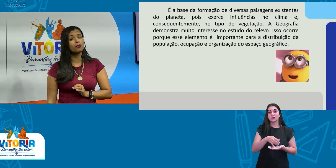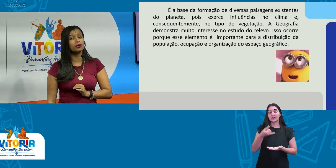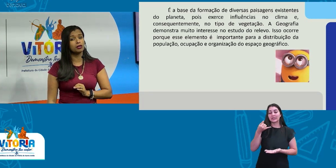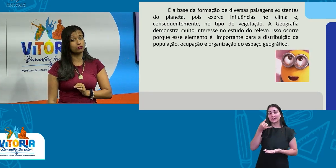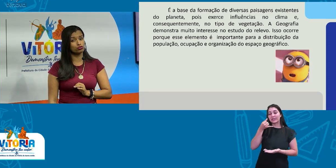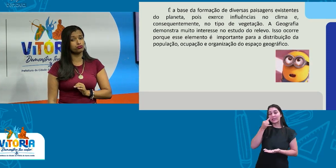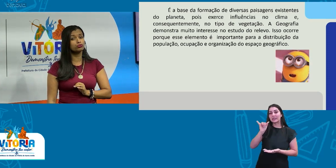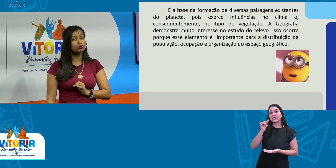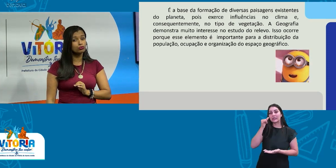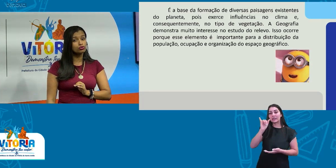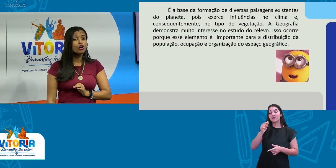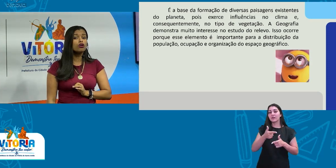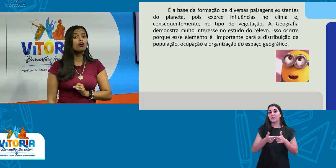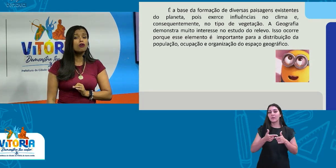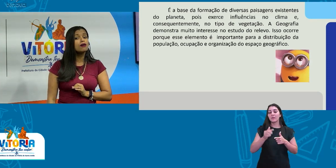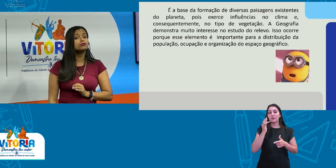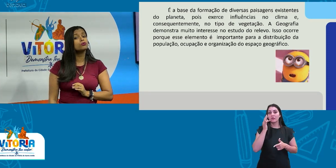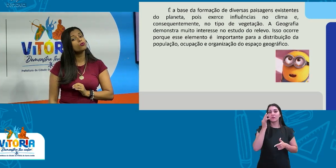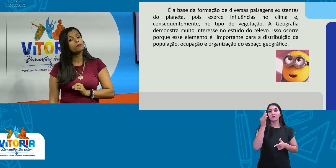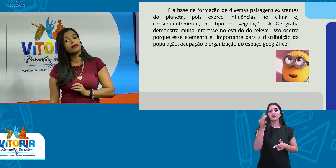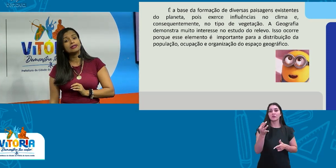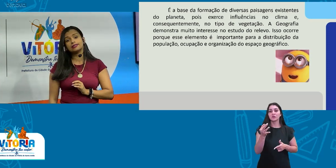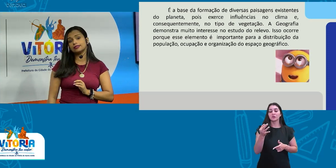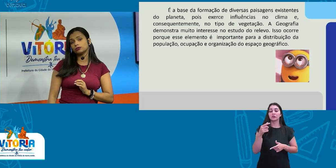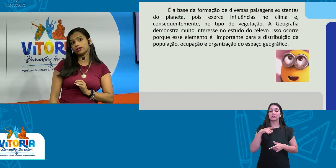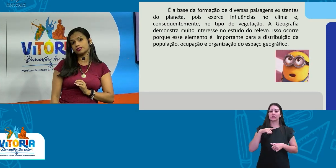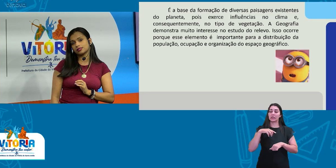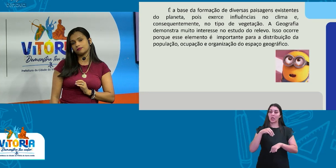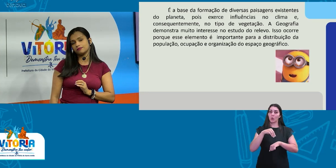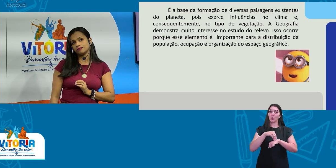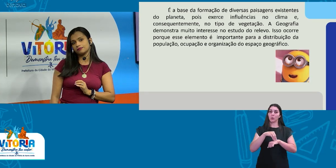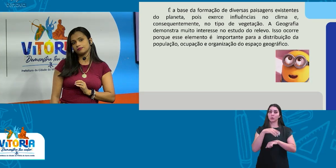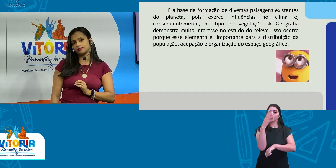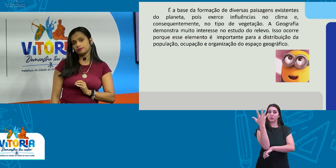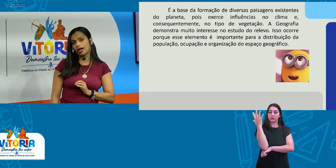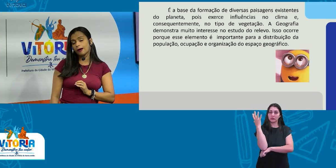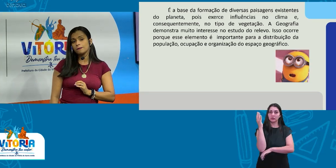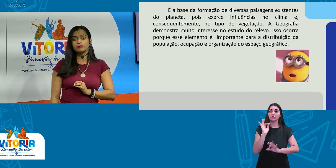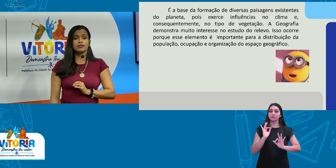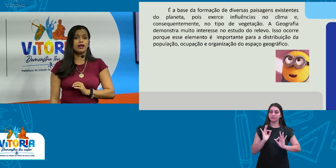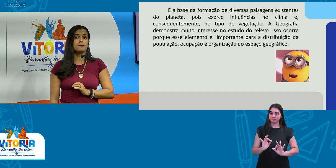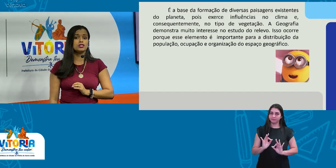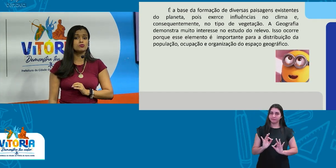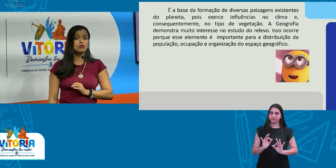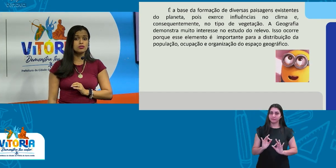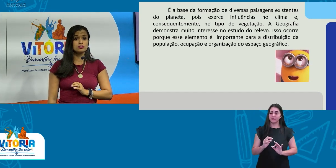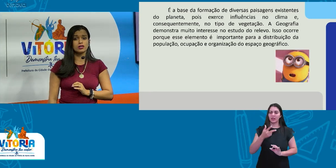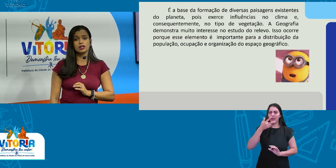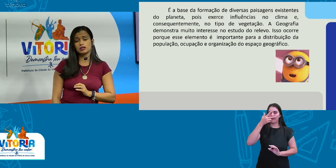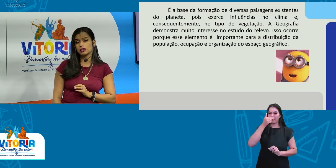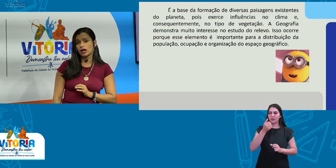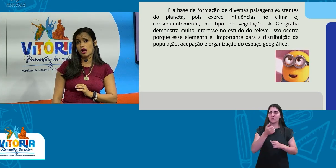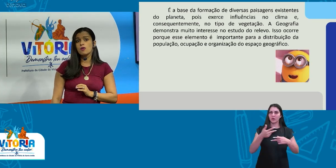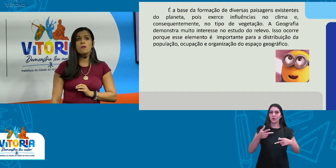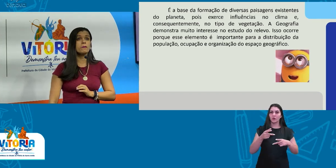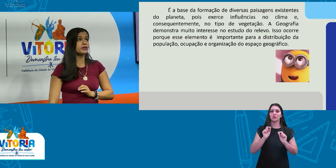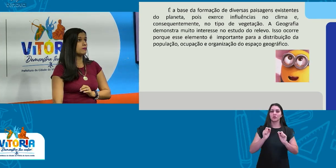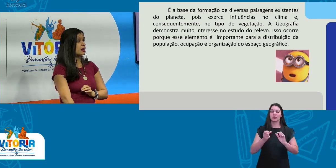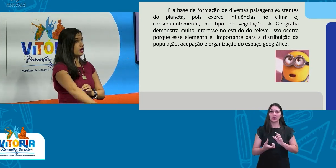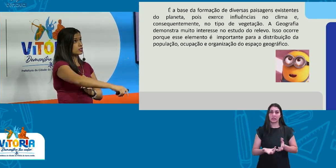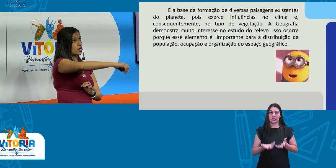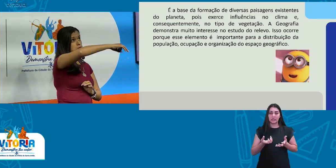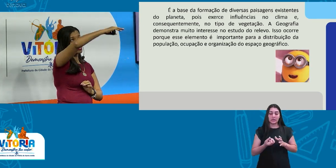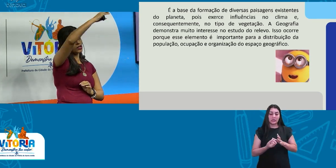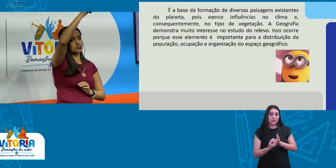vários problemas futuros, colocando culpa aí na natureza, tá? É a mesma coisa eu querer criar um pé